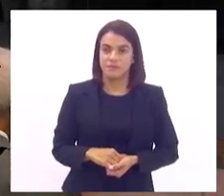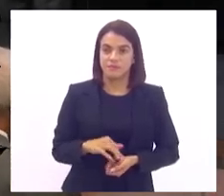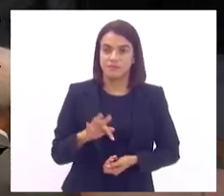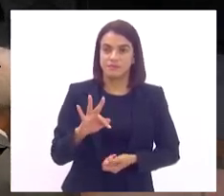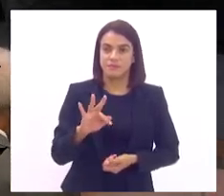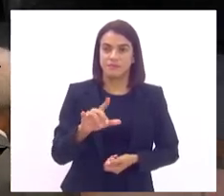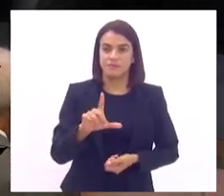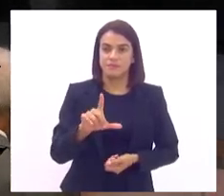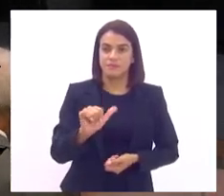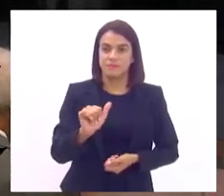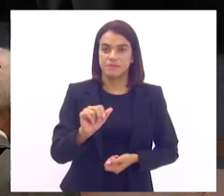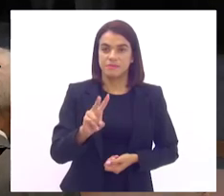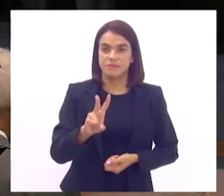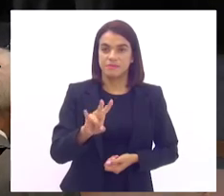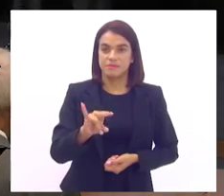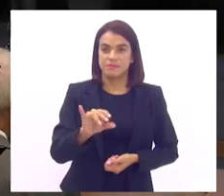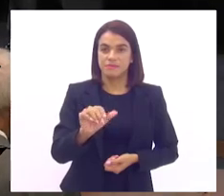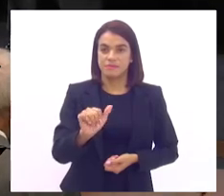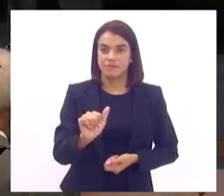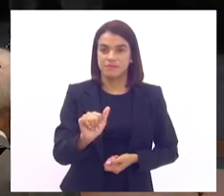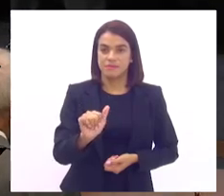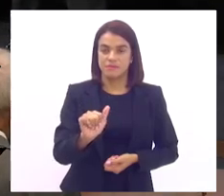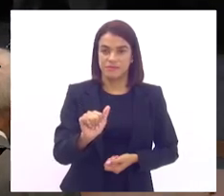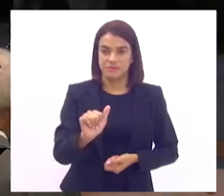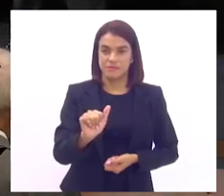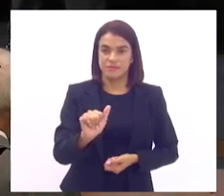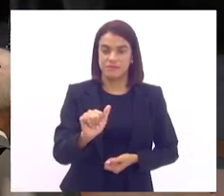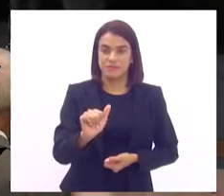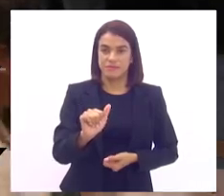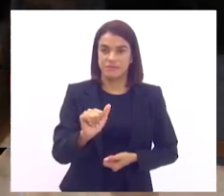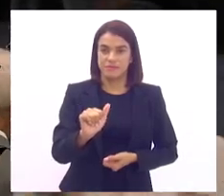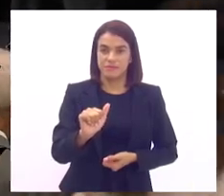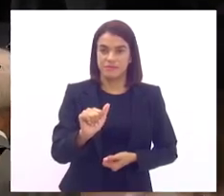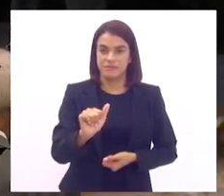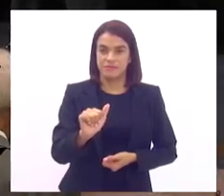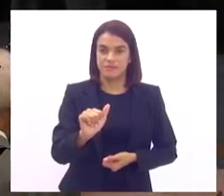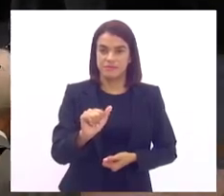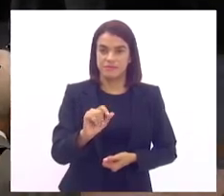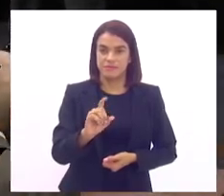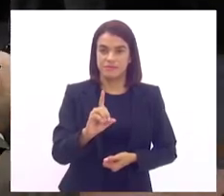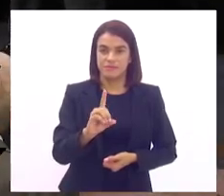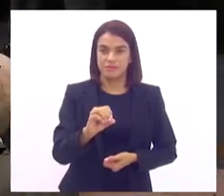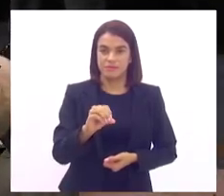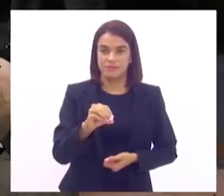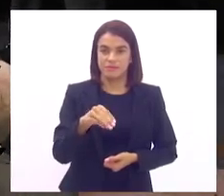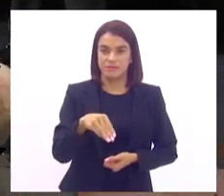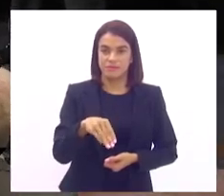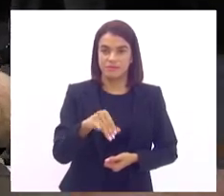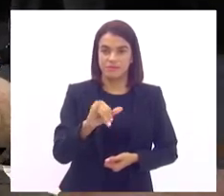Flávia da Silva Domingos, ouvidora da CRCRJ.